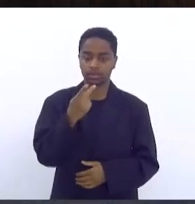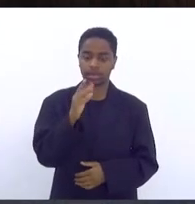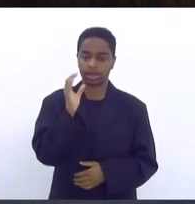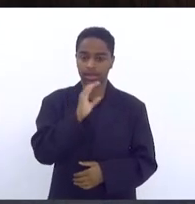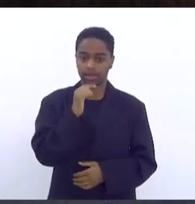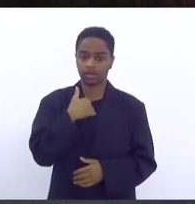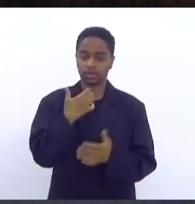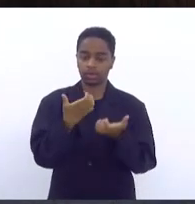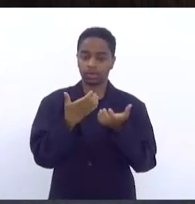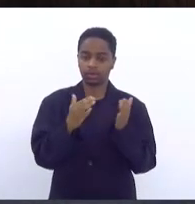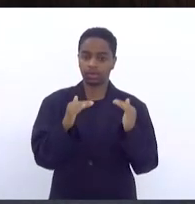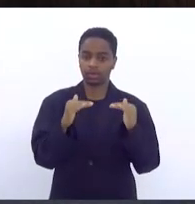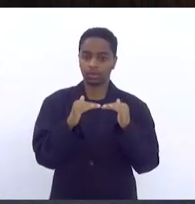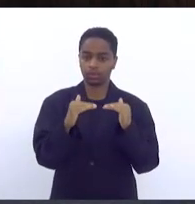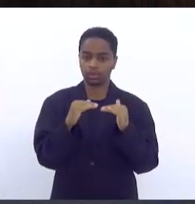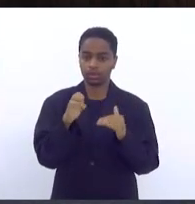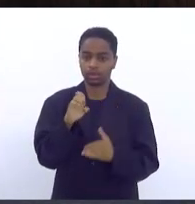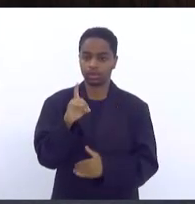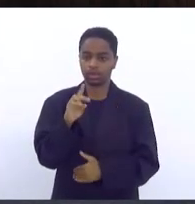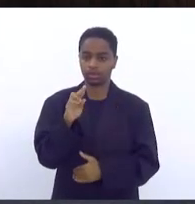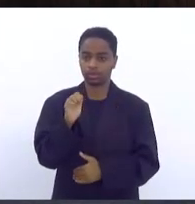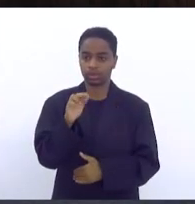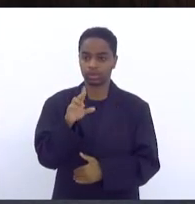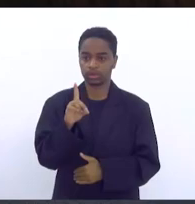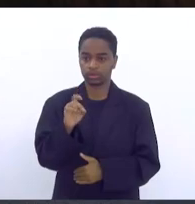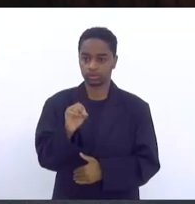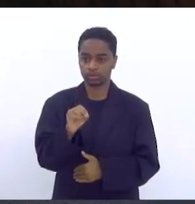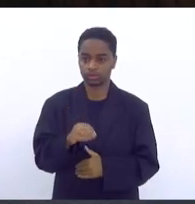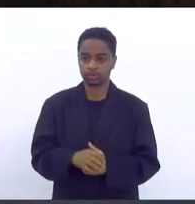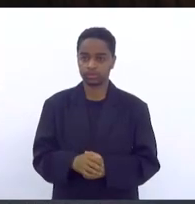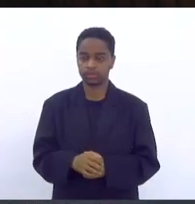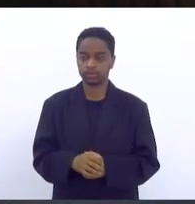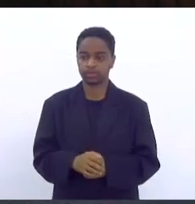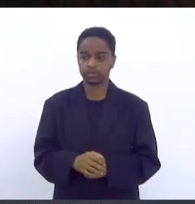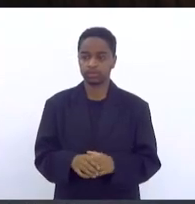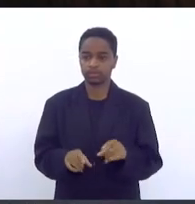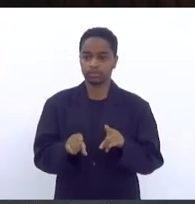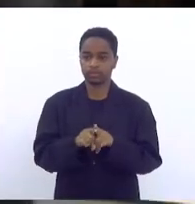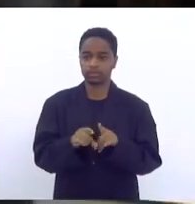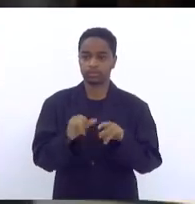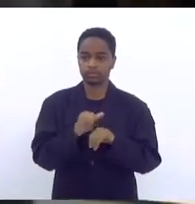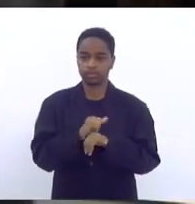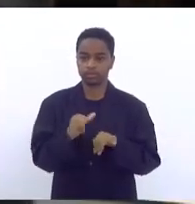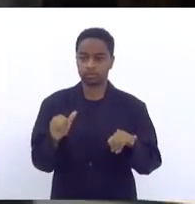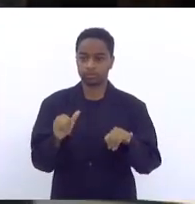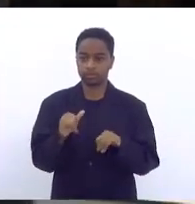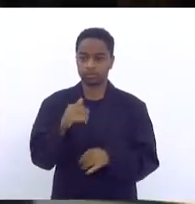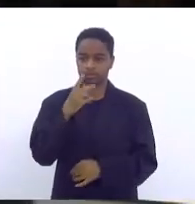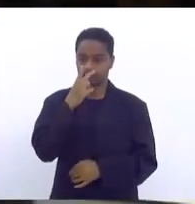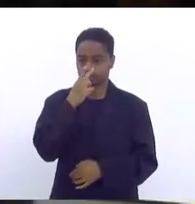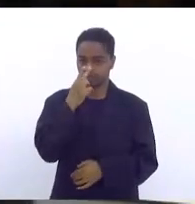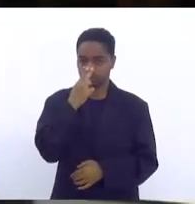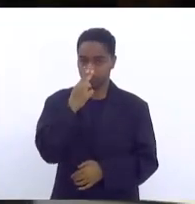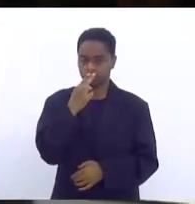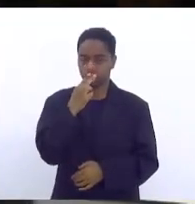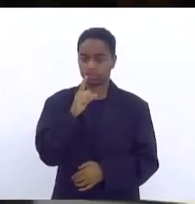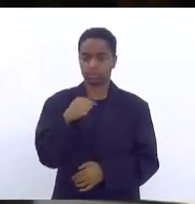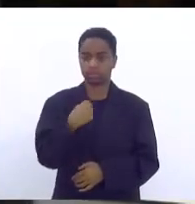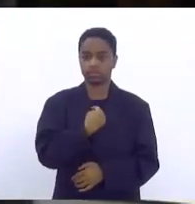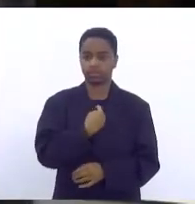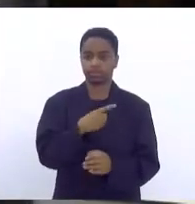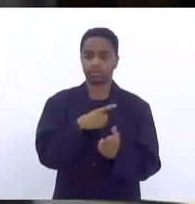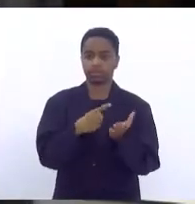concordar com o Dr Eduardo ch né Eh e dizer que eh parece que a gente vai ter o compromisso